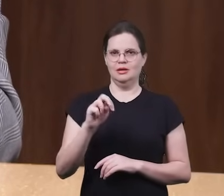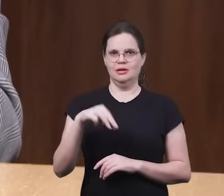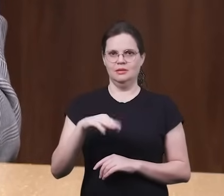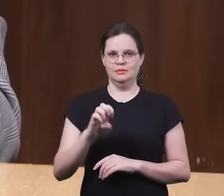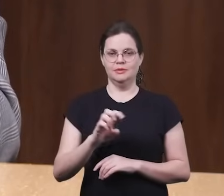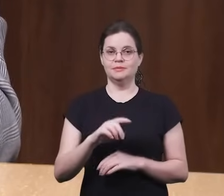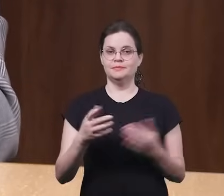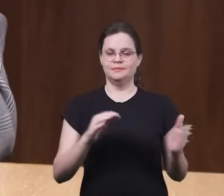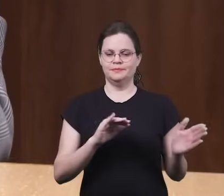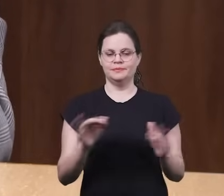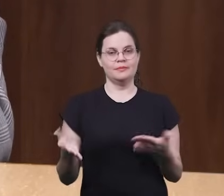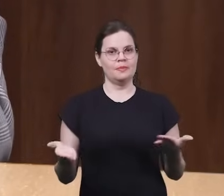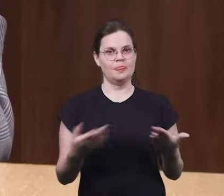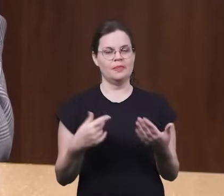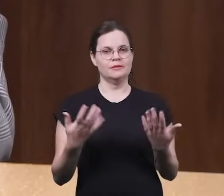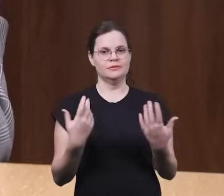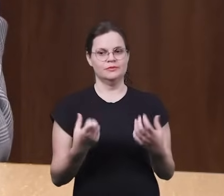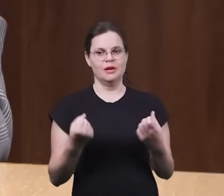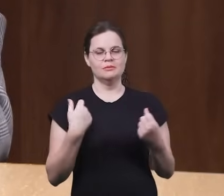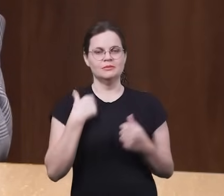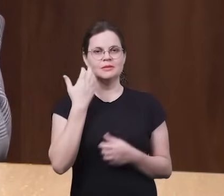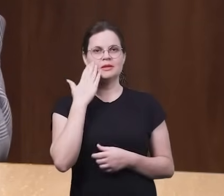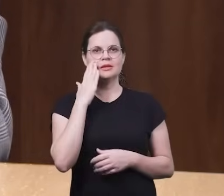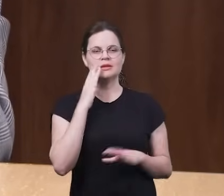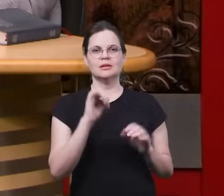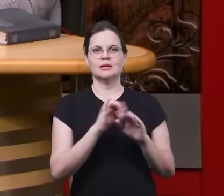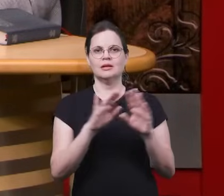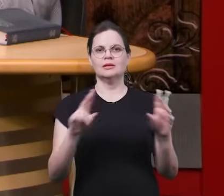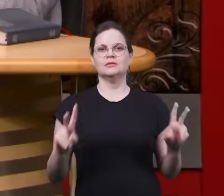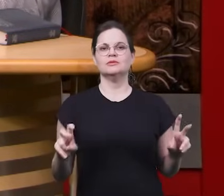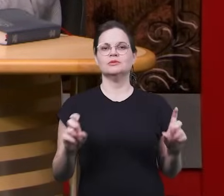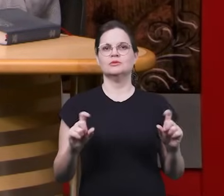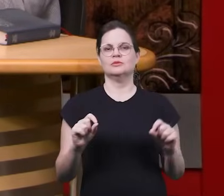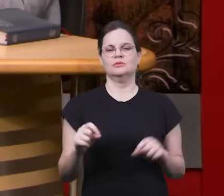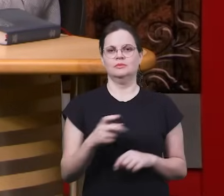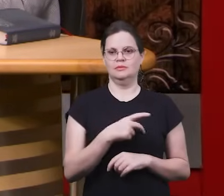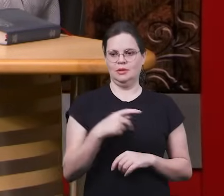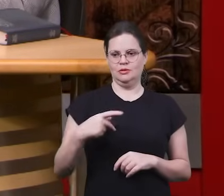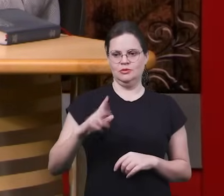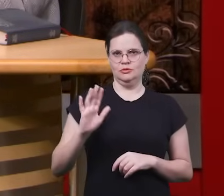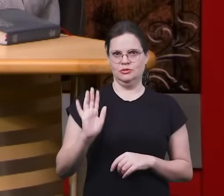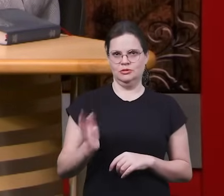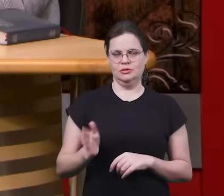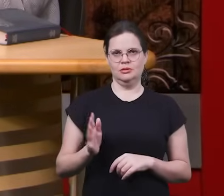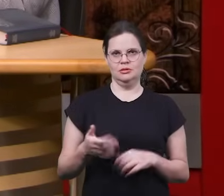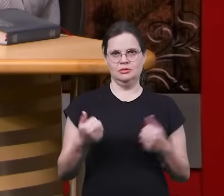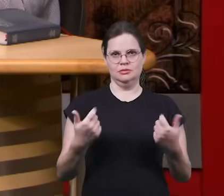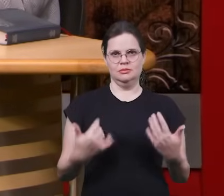vamos ainda à figura aqui, nós estamos falando sobre o pastor,